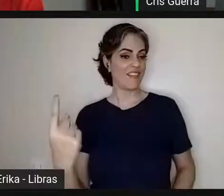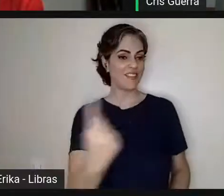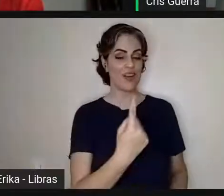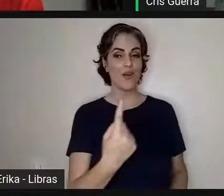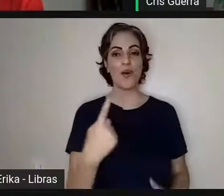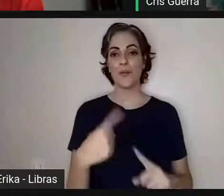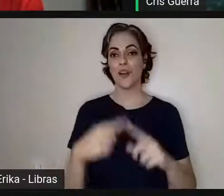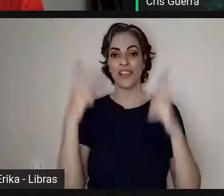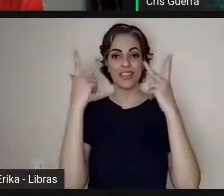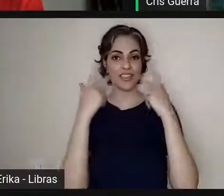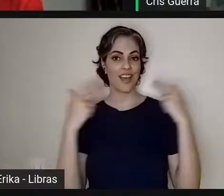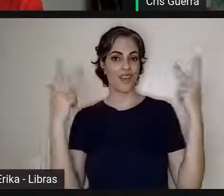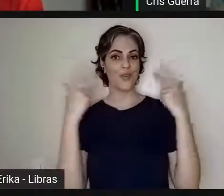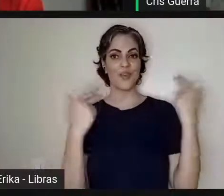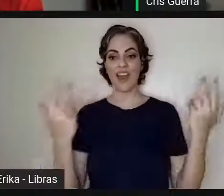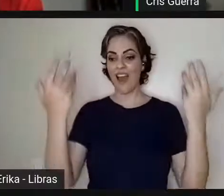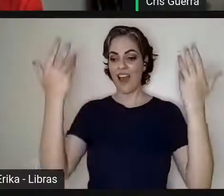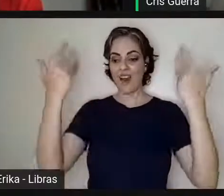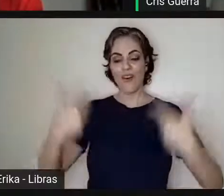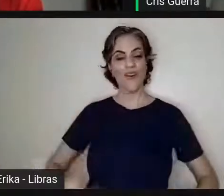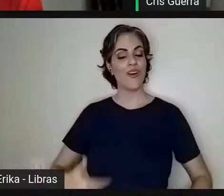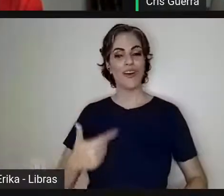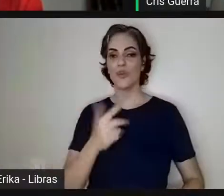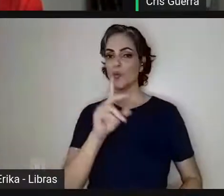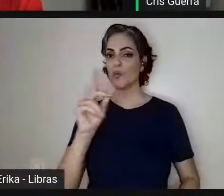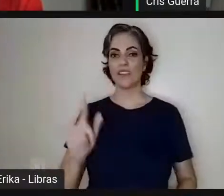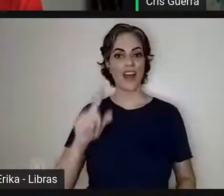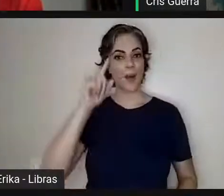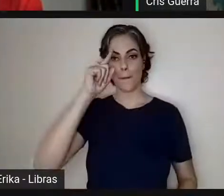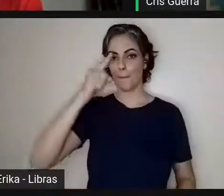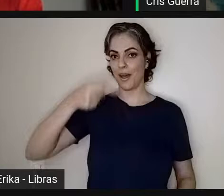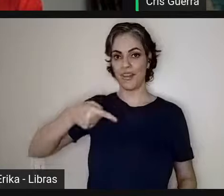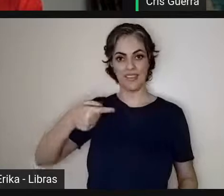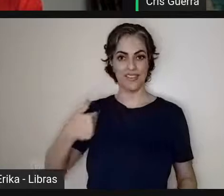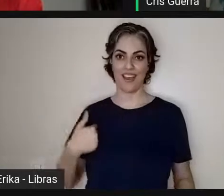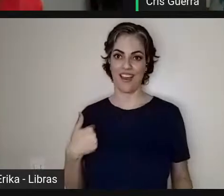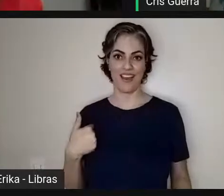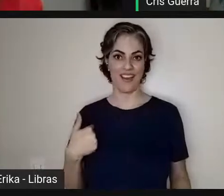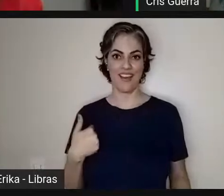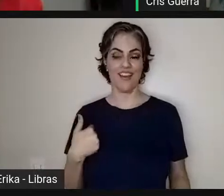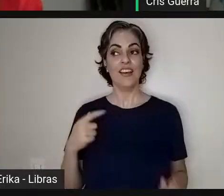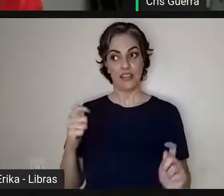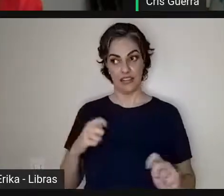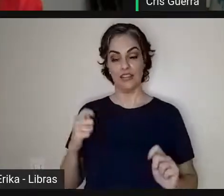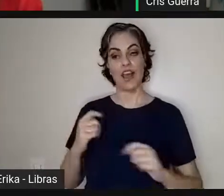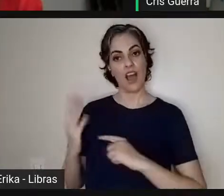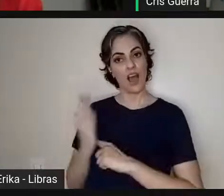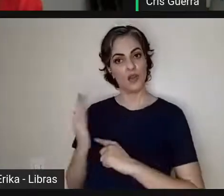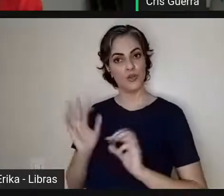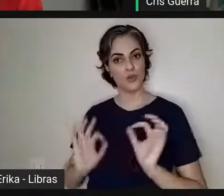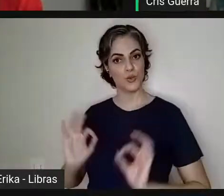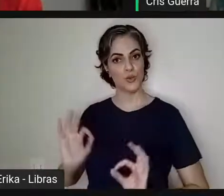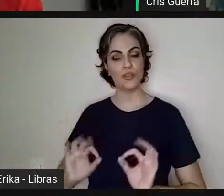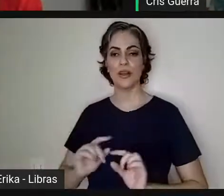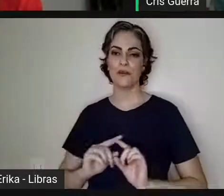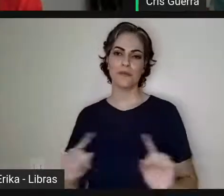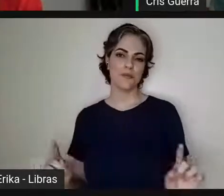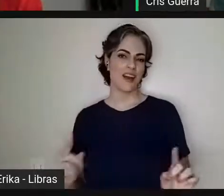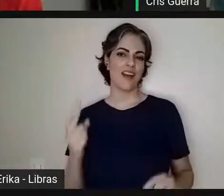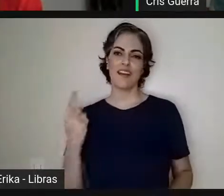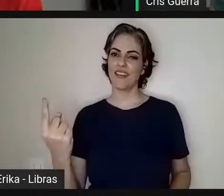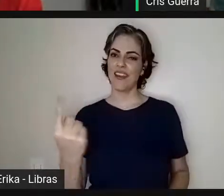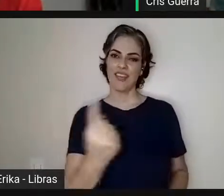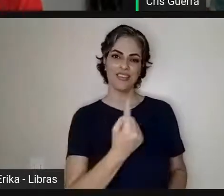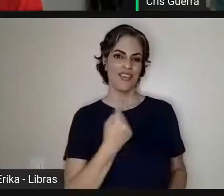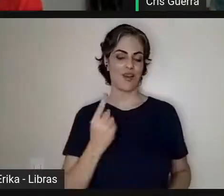natureza a gente não faz, a gente não manda como a gente vai ser, a gente dá uma ajudinha, né? Mas o charme é uma construção de cada um.